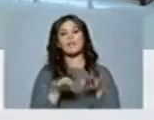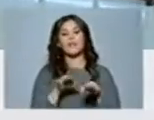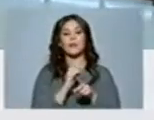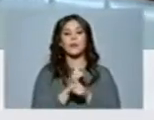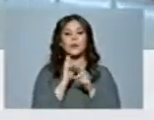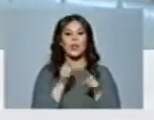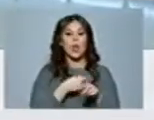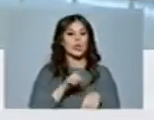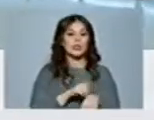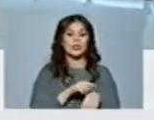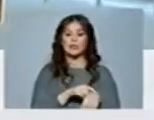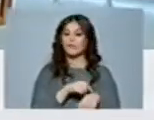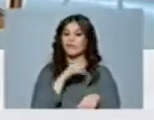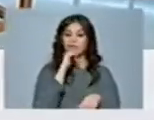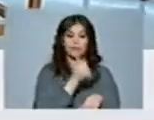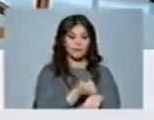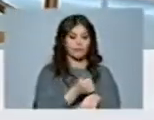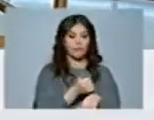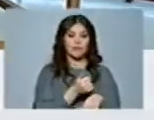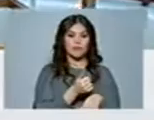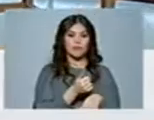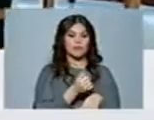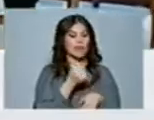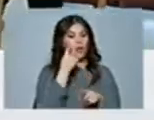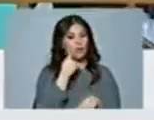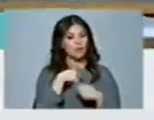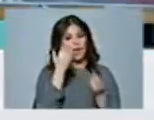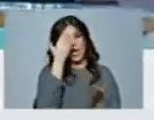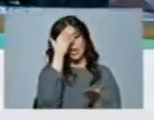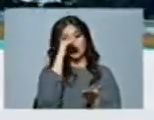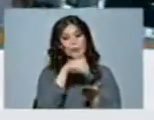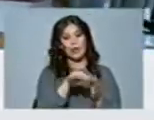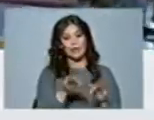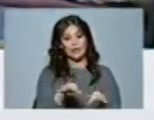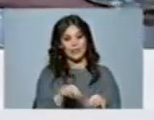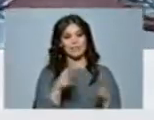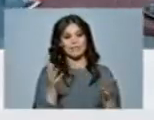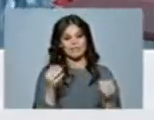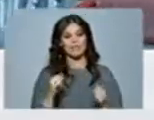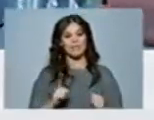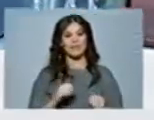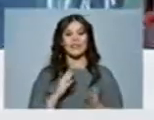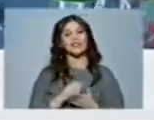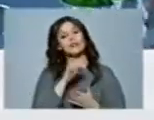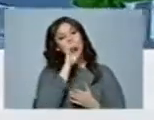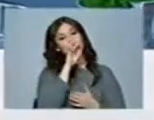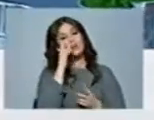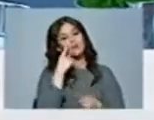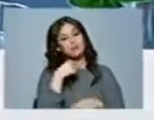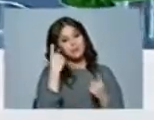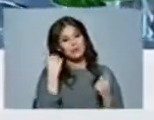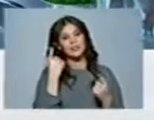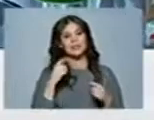nós já não temos mais tempo. Estamos vamos aqui já ver aqui horas, o resultado mas final. Não temos. Só para terminarmos